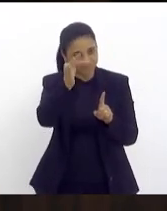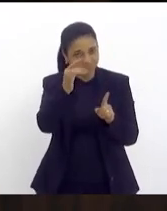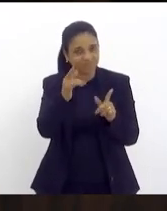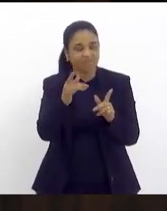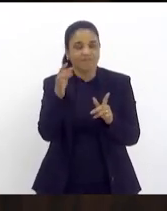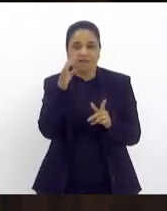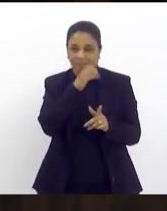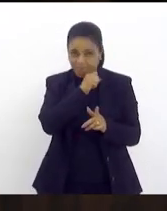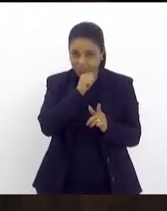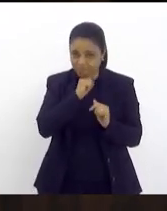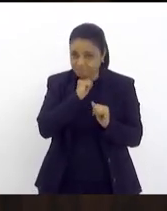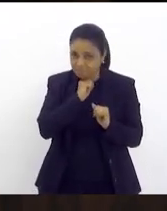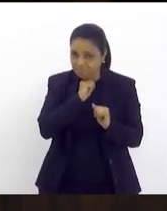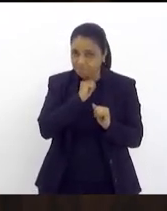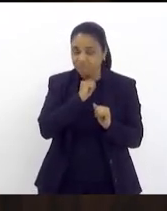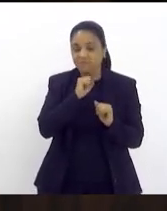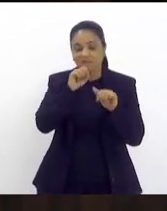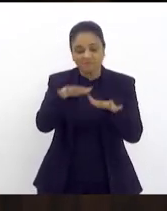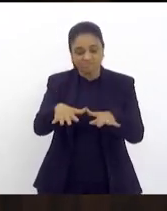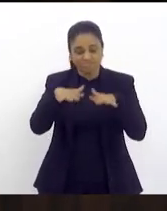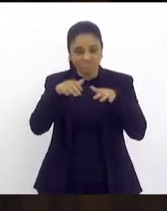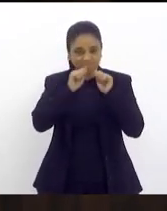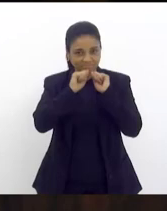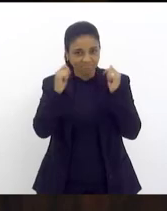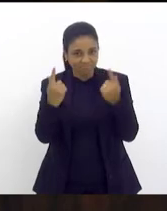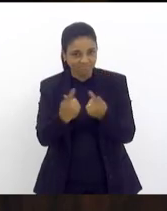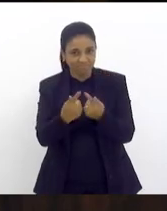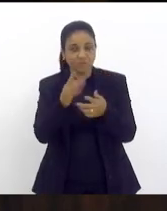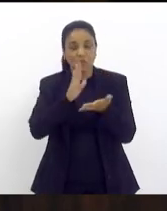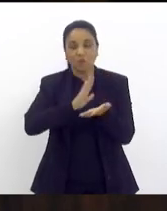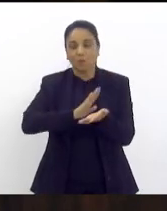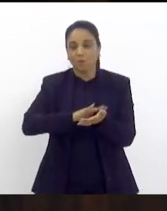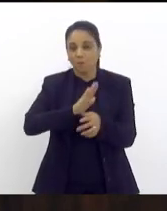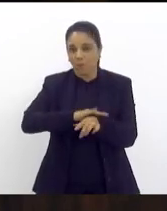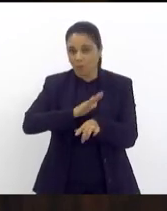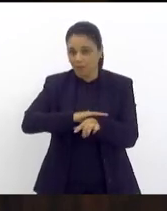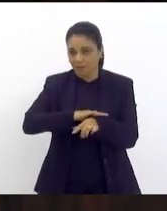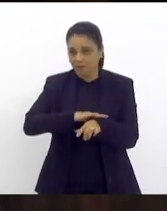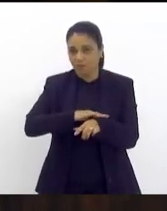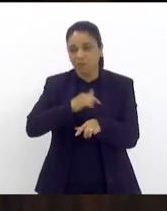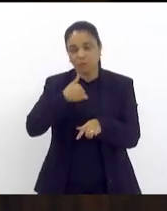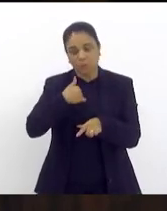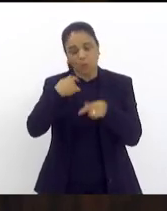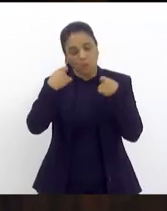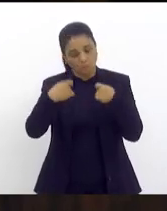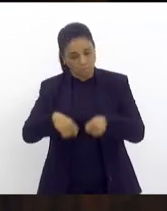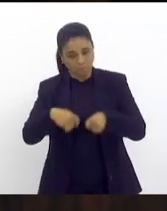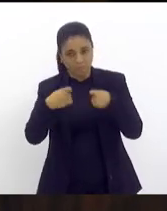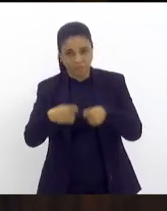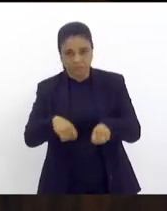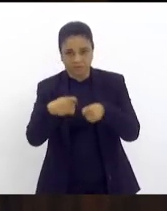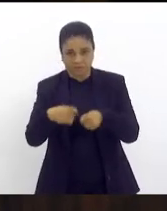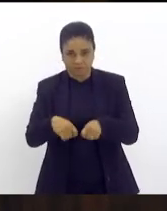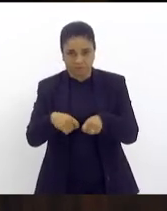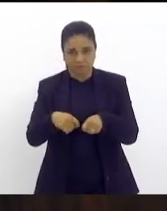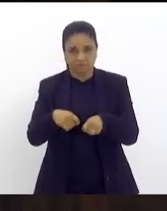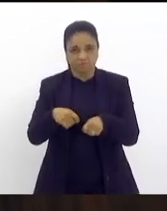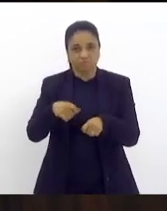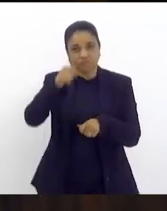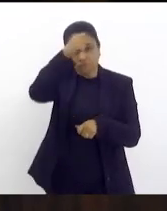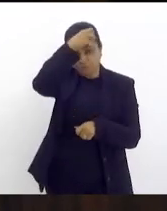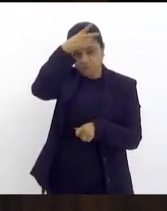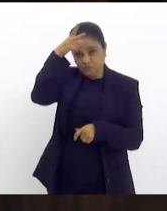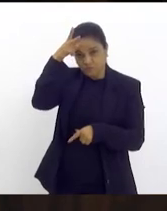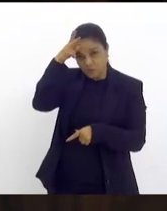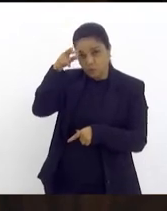casa, pois no momento que eu precisei, e através do nosso prefeito